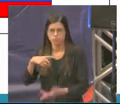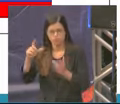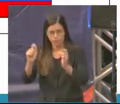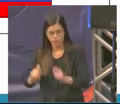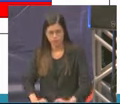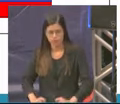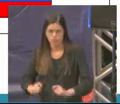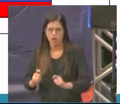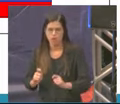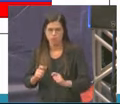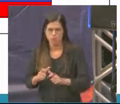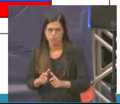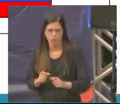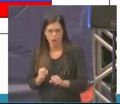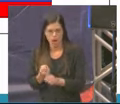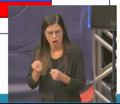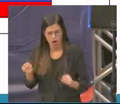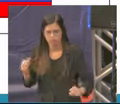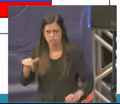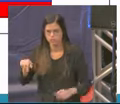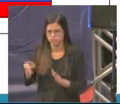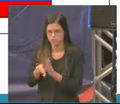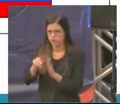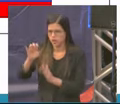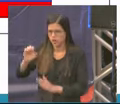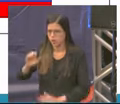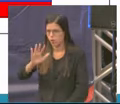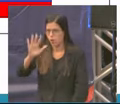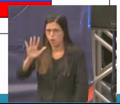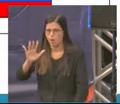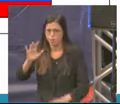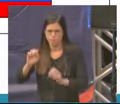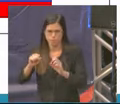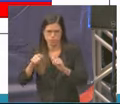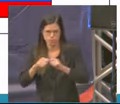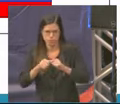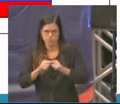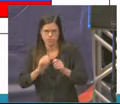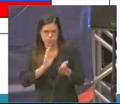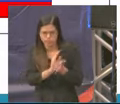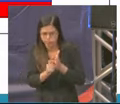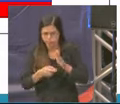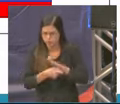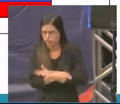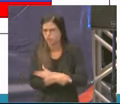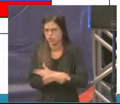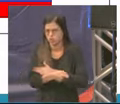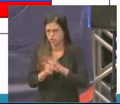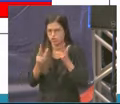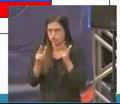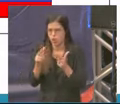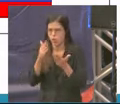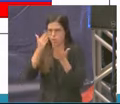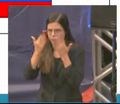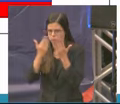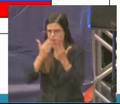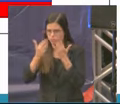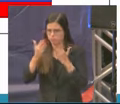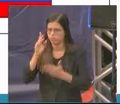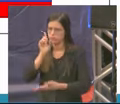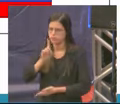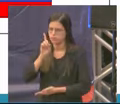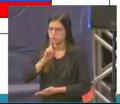grande com a Europa, e os Estados Unidos, a Europa pode fazer com eles o que o México fez com os Estados Unidos. Países de mão de obra